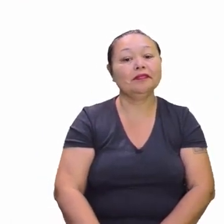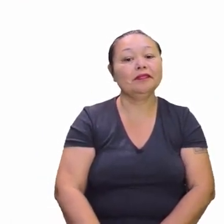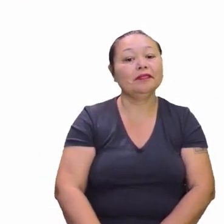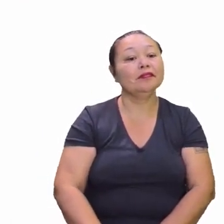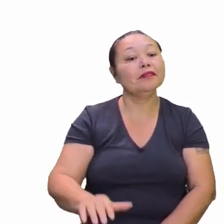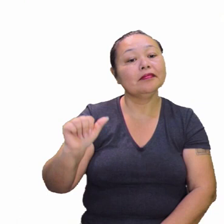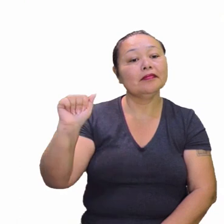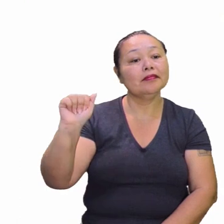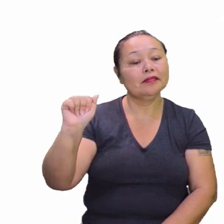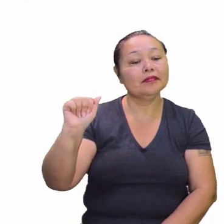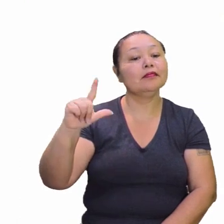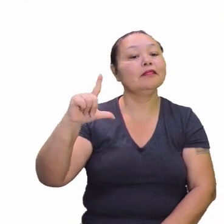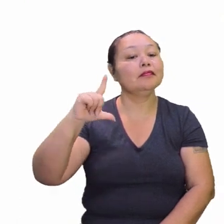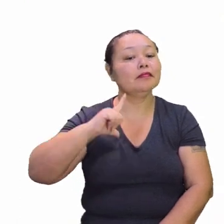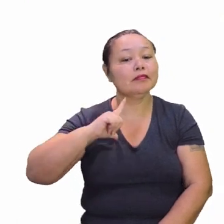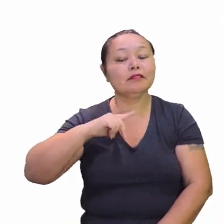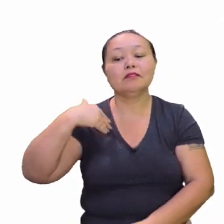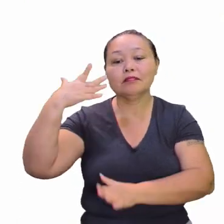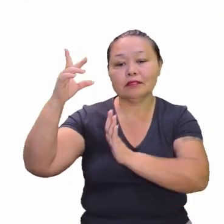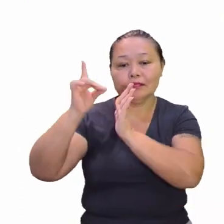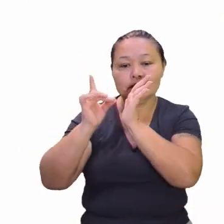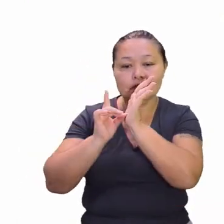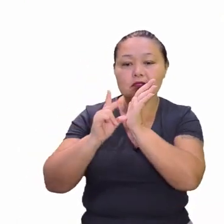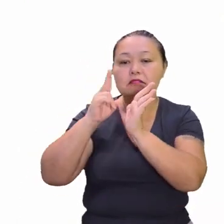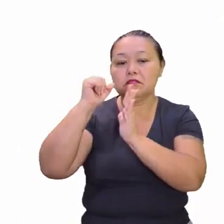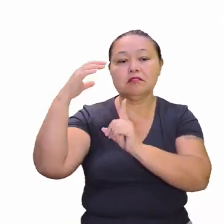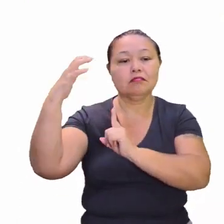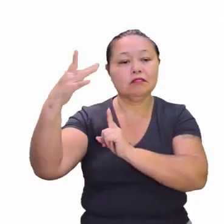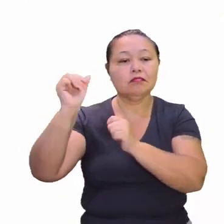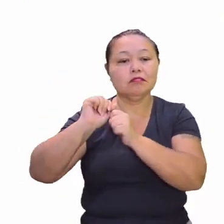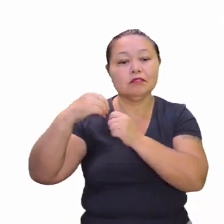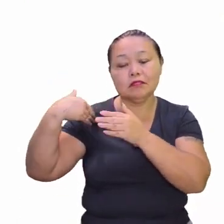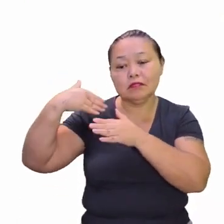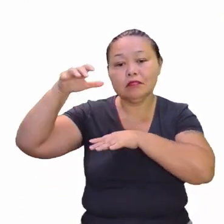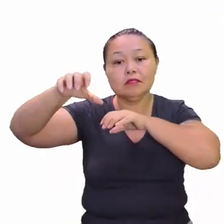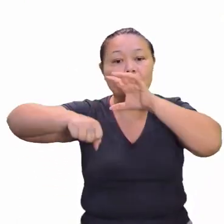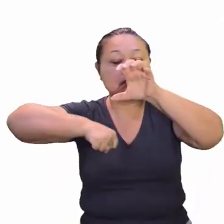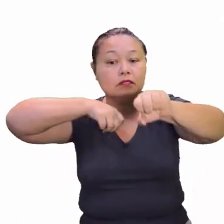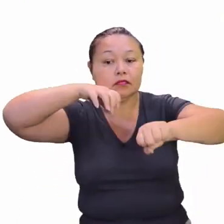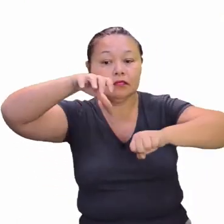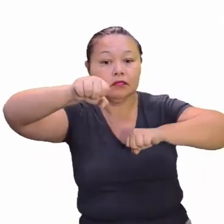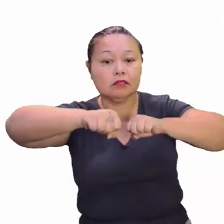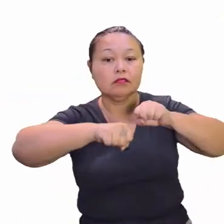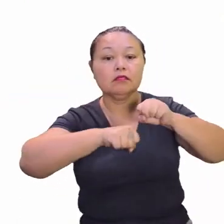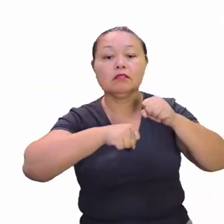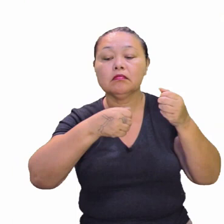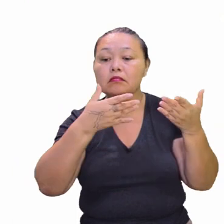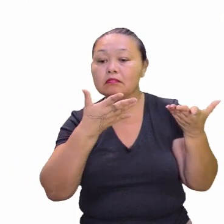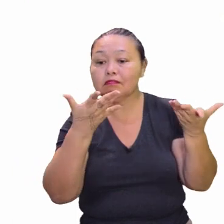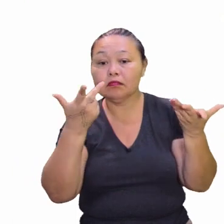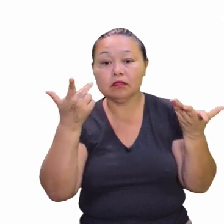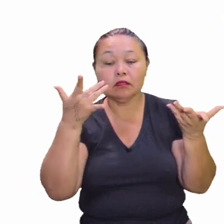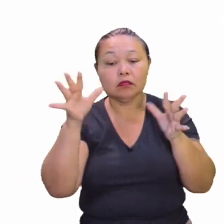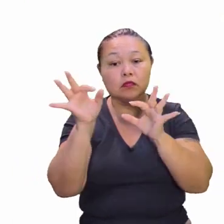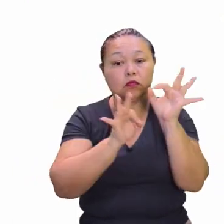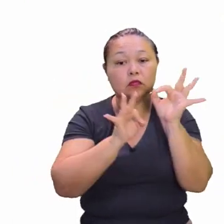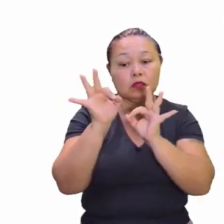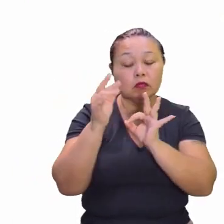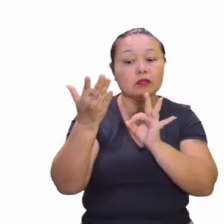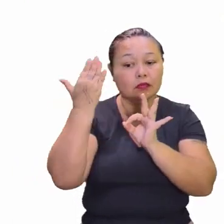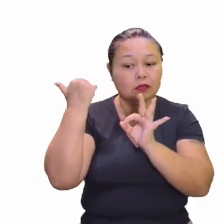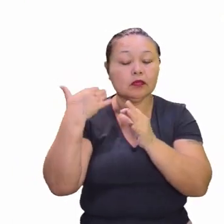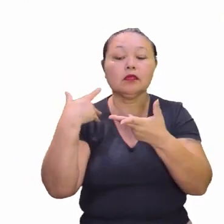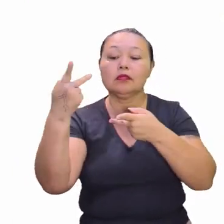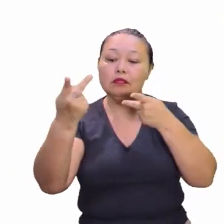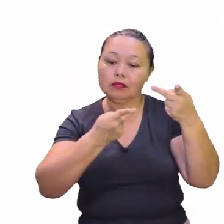Então vai ser a A. Sofre nas últimas décadas de forte influência na sua recente ocupação dirigida. Nós